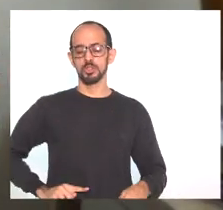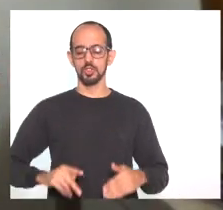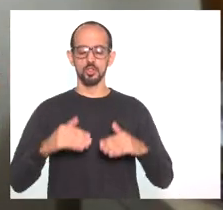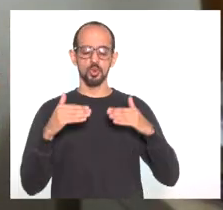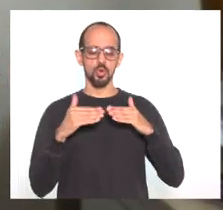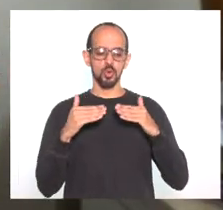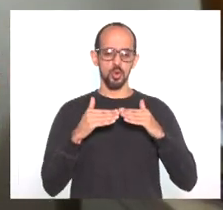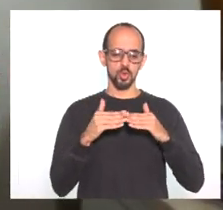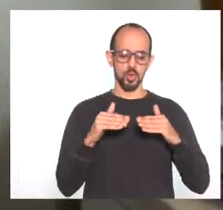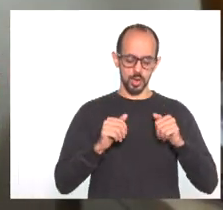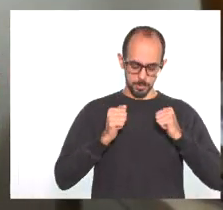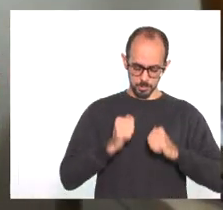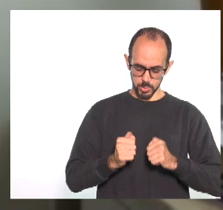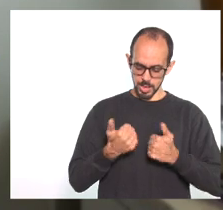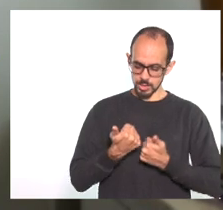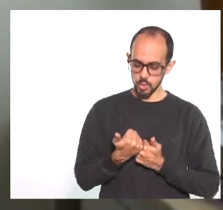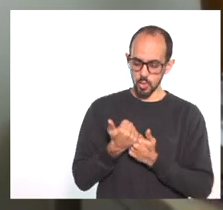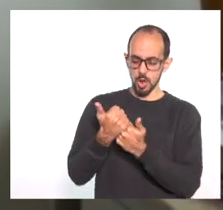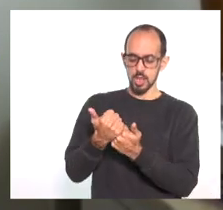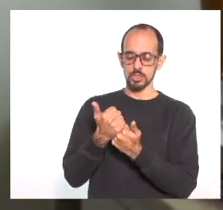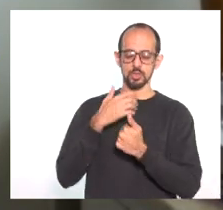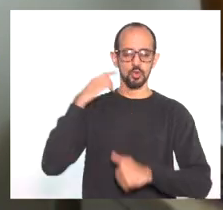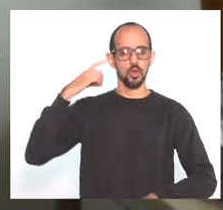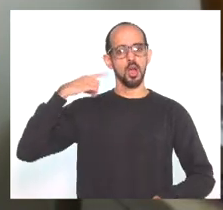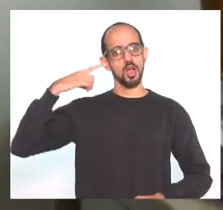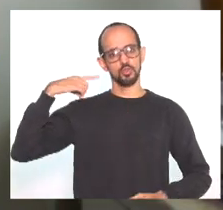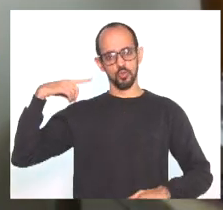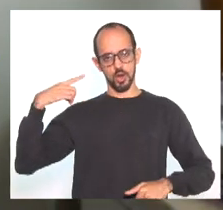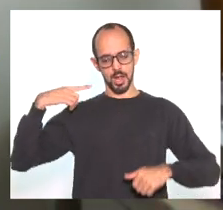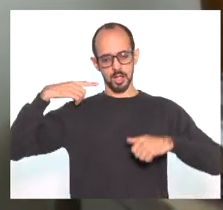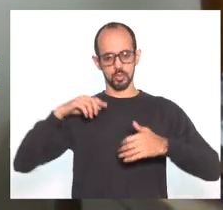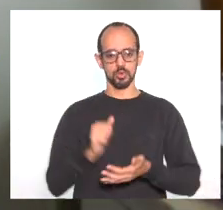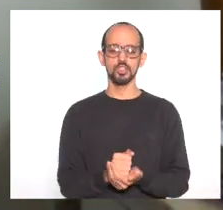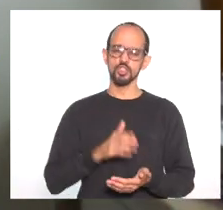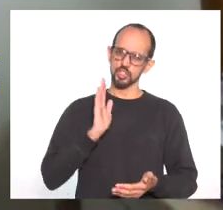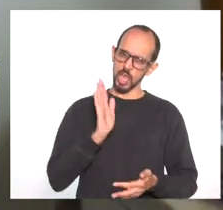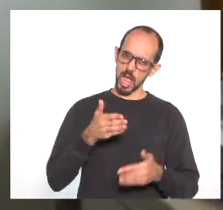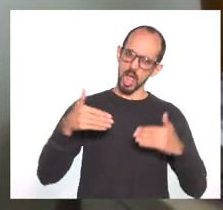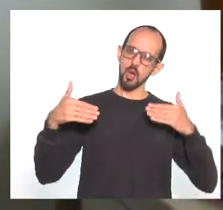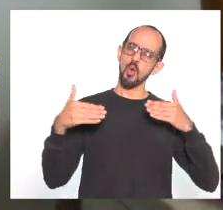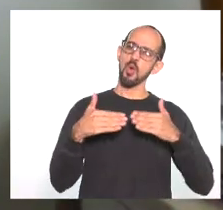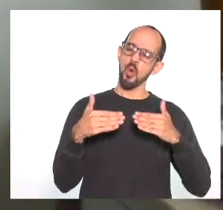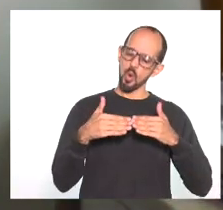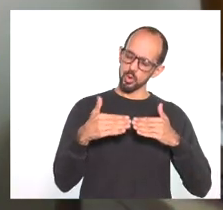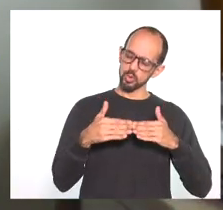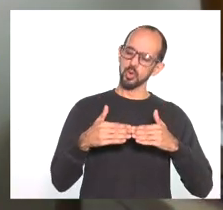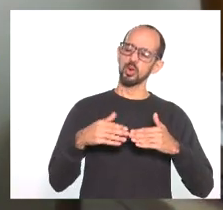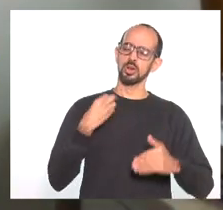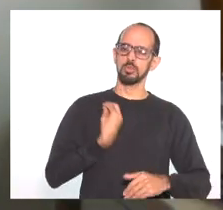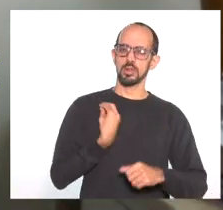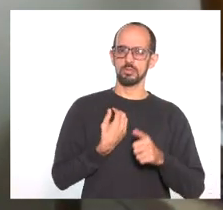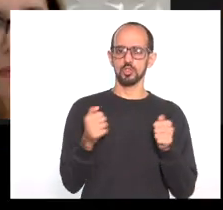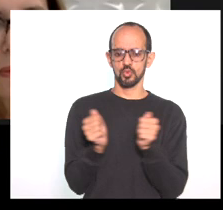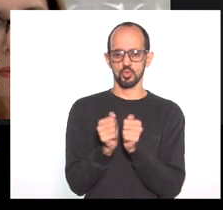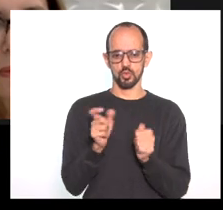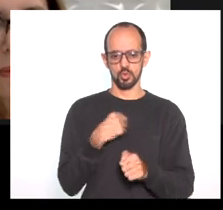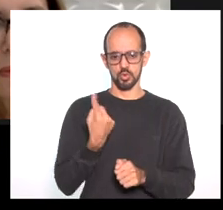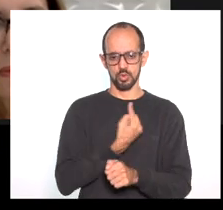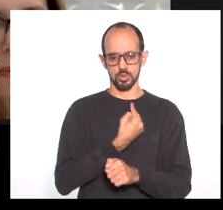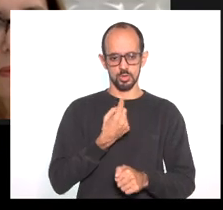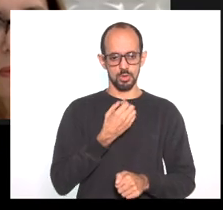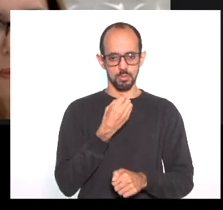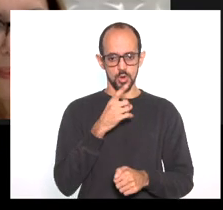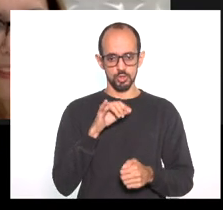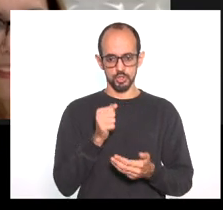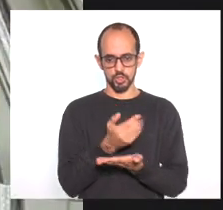nosso assessor jurídico, que já concordou e já está aqui à nossa disposição. Então, Bom dia a todos.